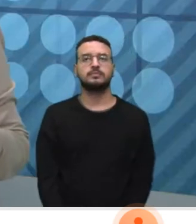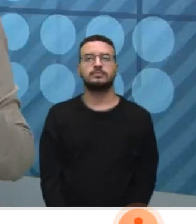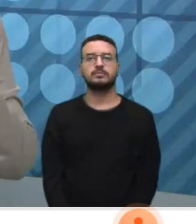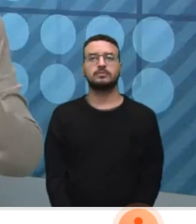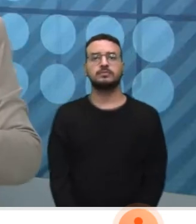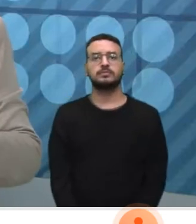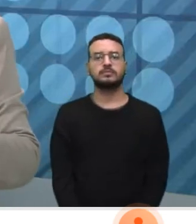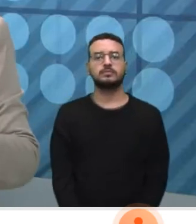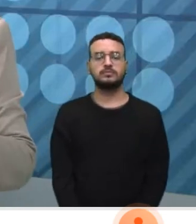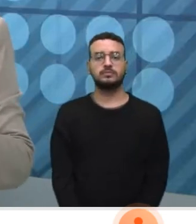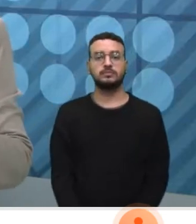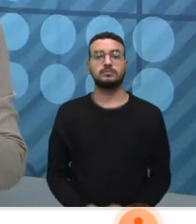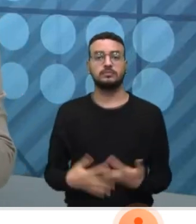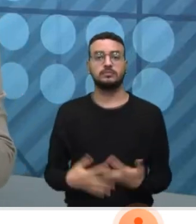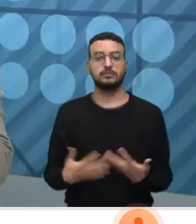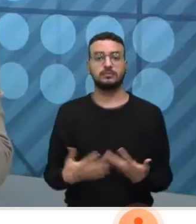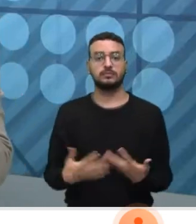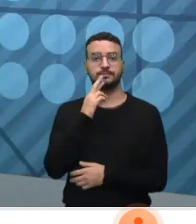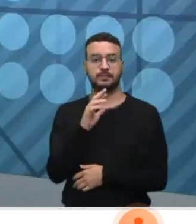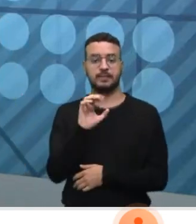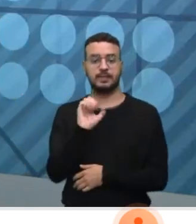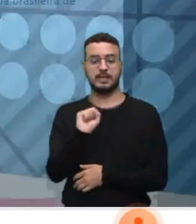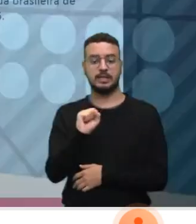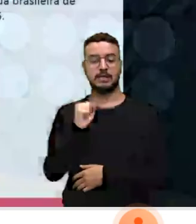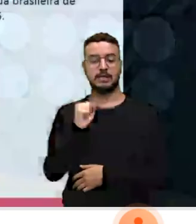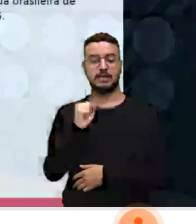Para resolver a situação da professora, no quadro,